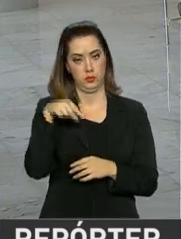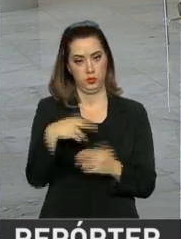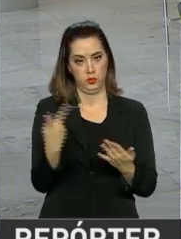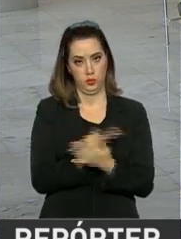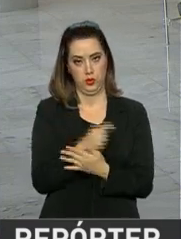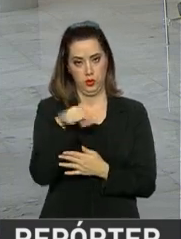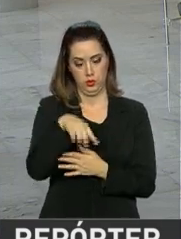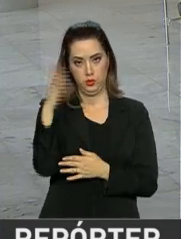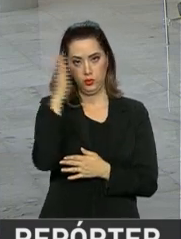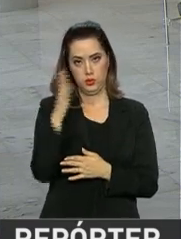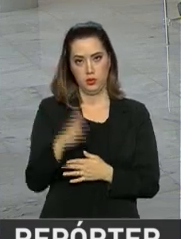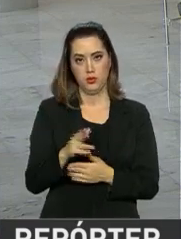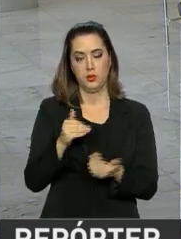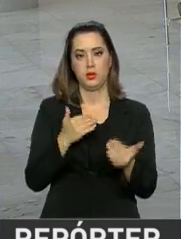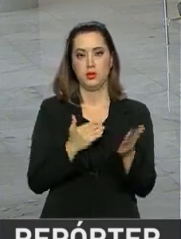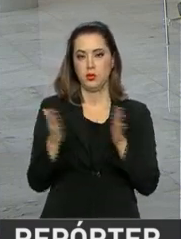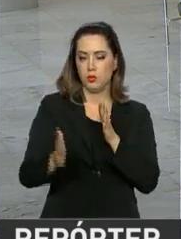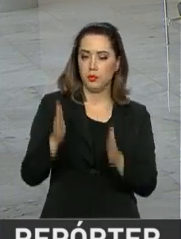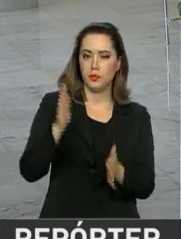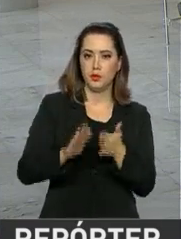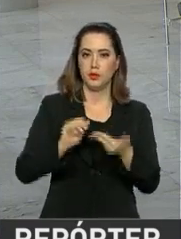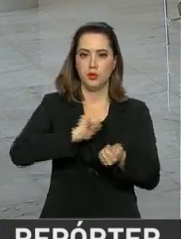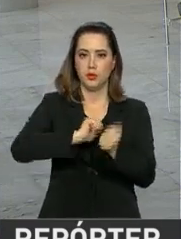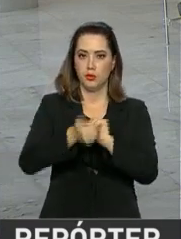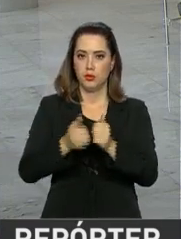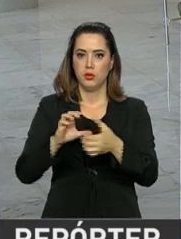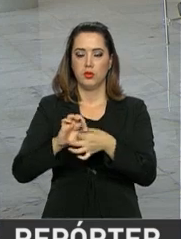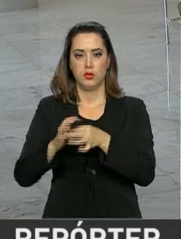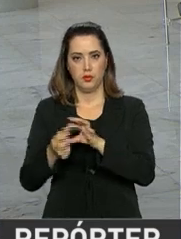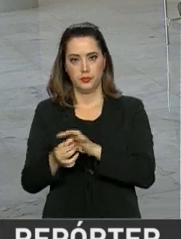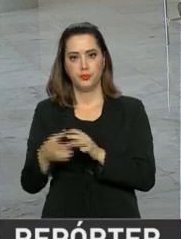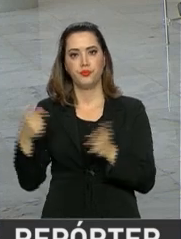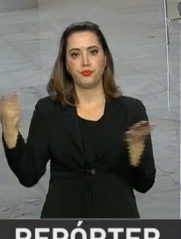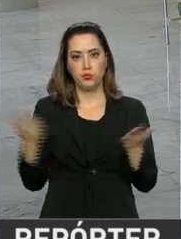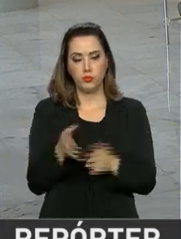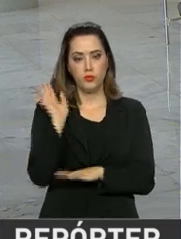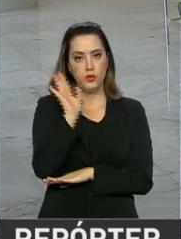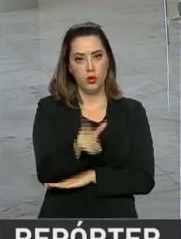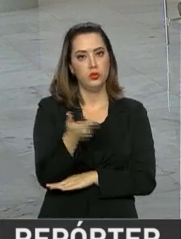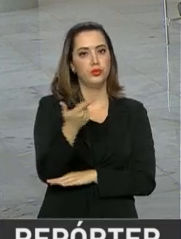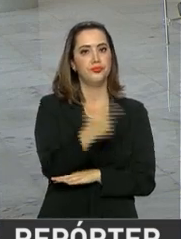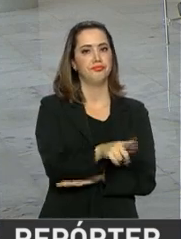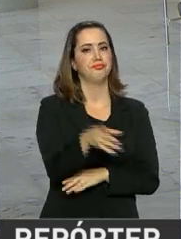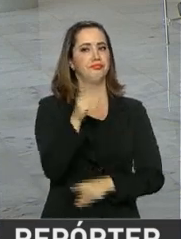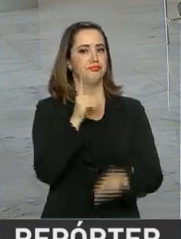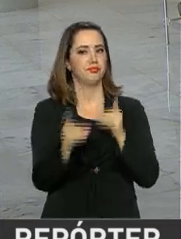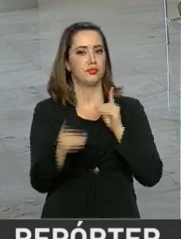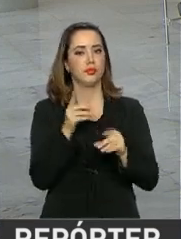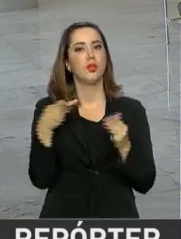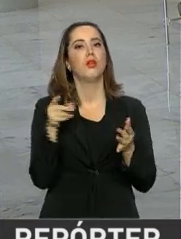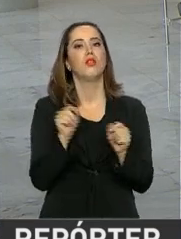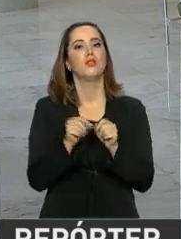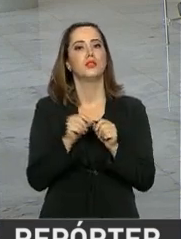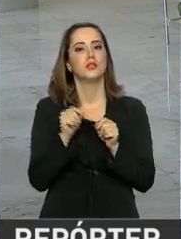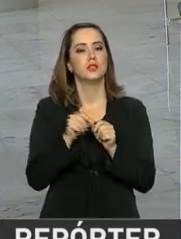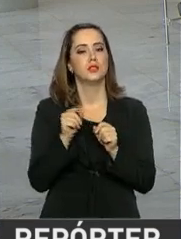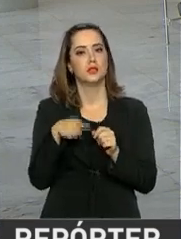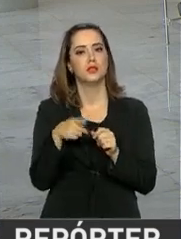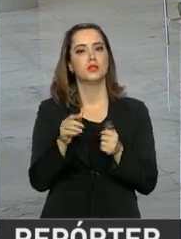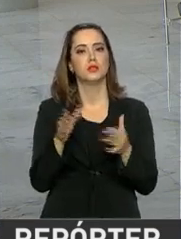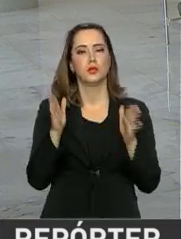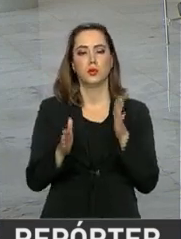O ministro também disse que durante a tarde de hoje serão discutidas outras medidas com relação aos jogos. E o ministro-chefe